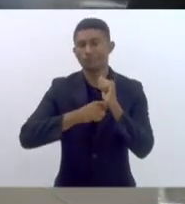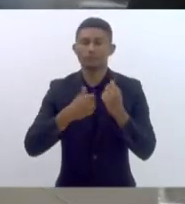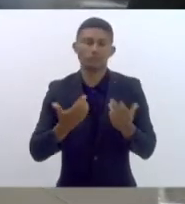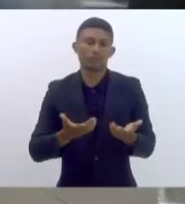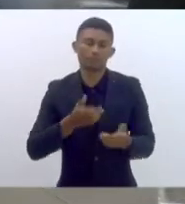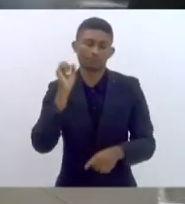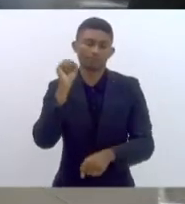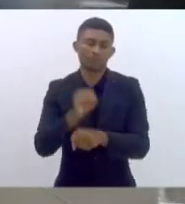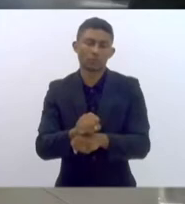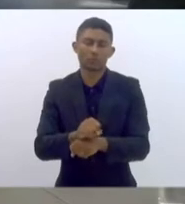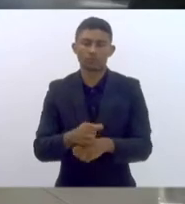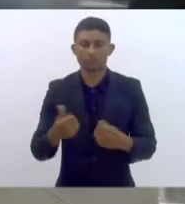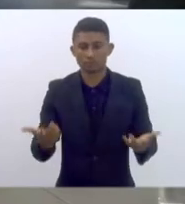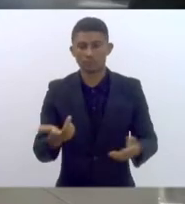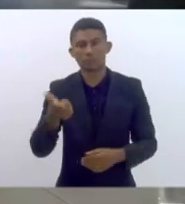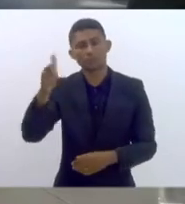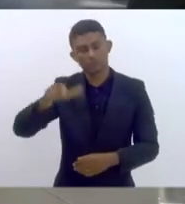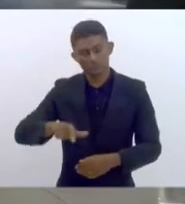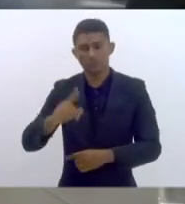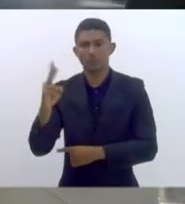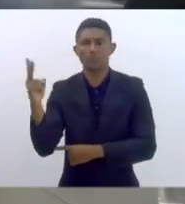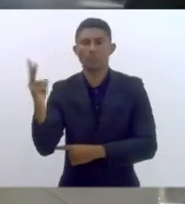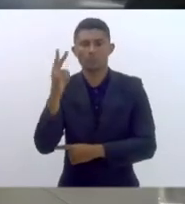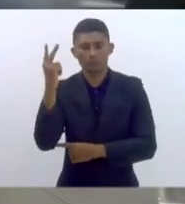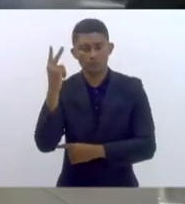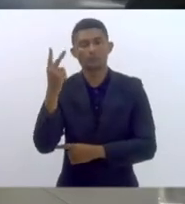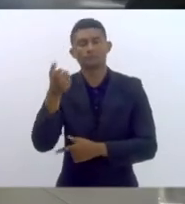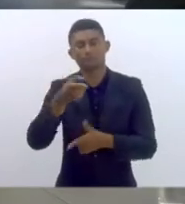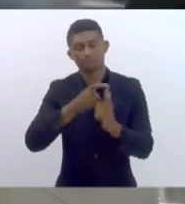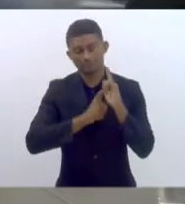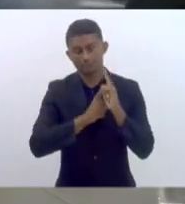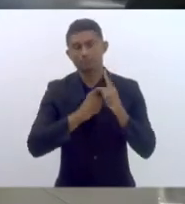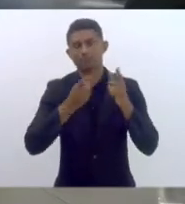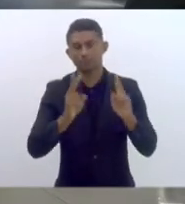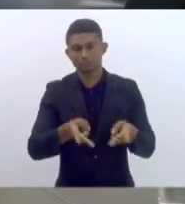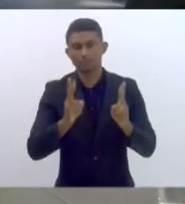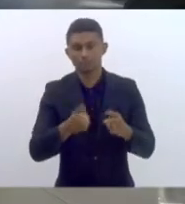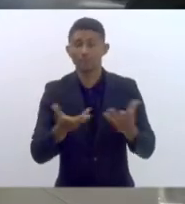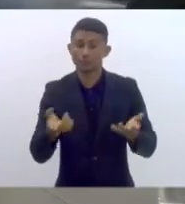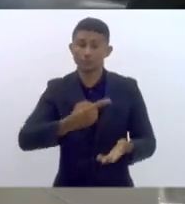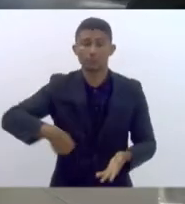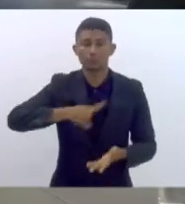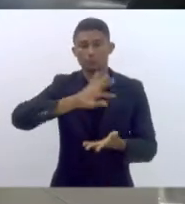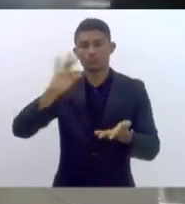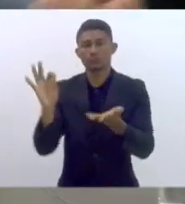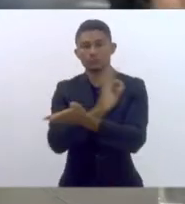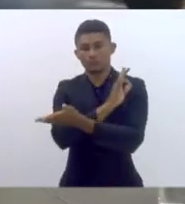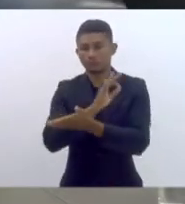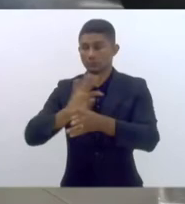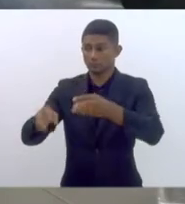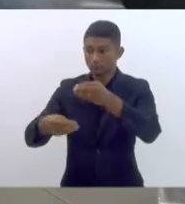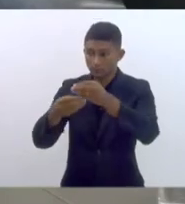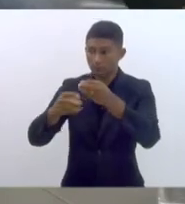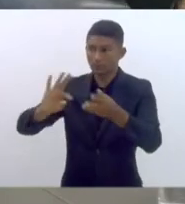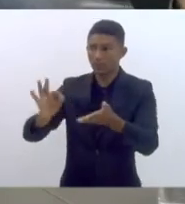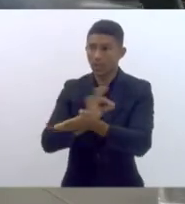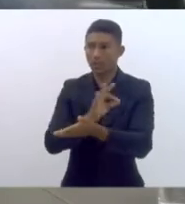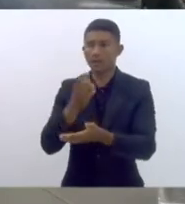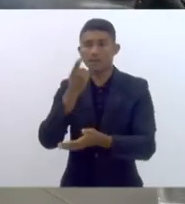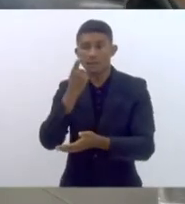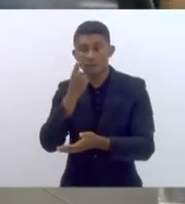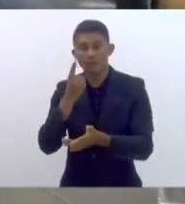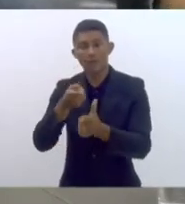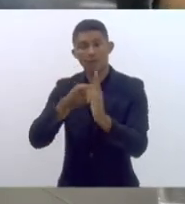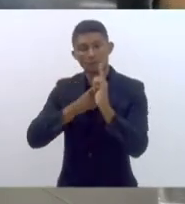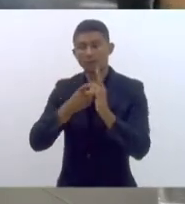pagar. Mais uma vez, esse valor estava como inadimplente. Então, vamos assinar esse aditivo para poder ser considerado